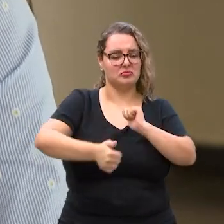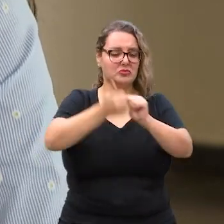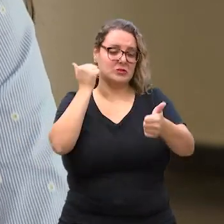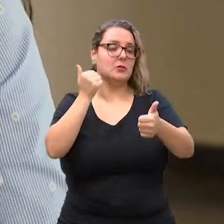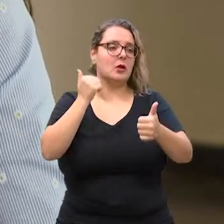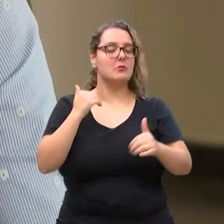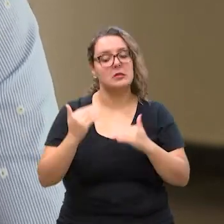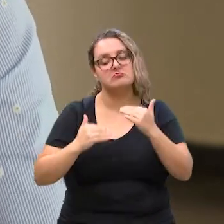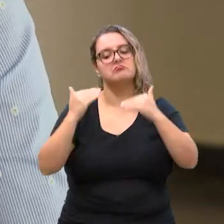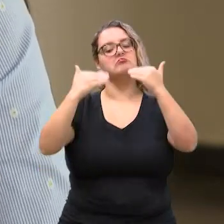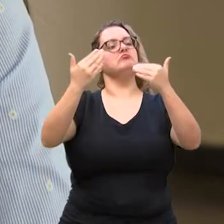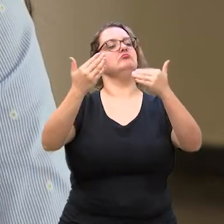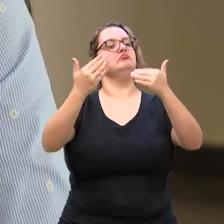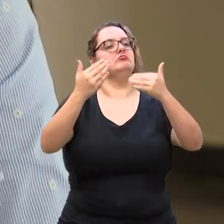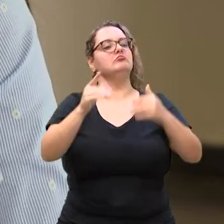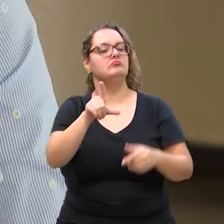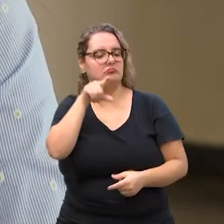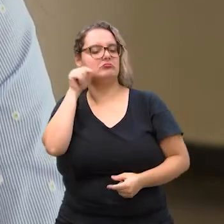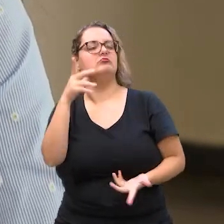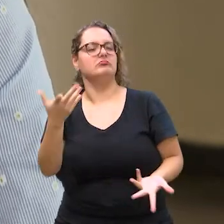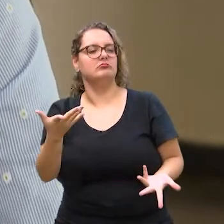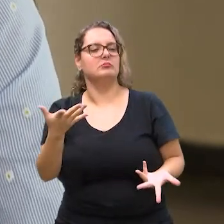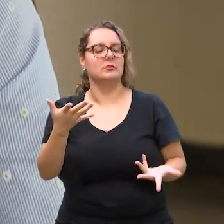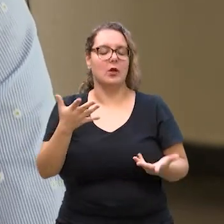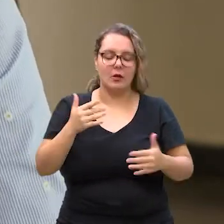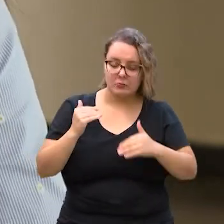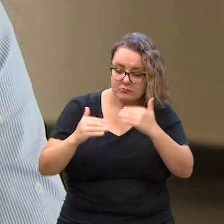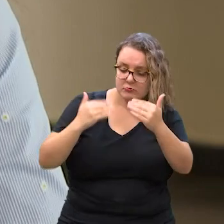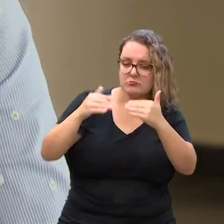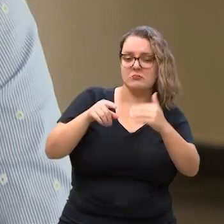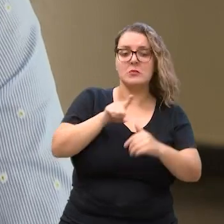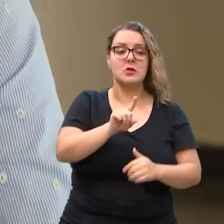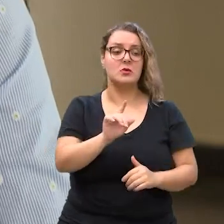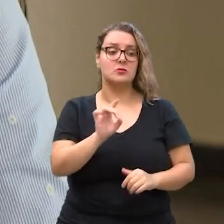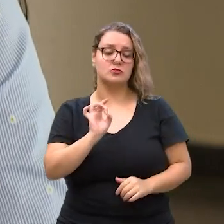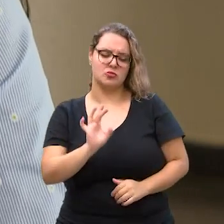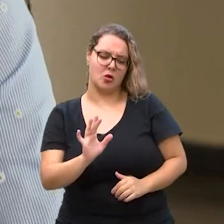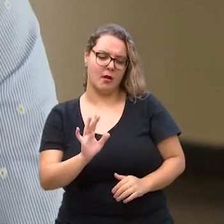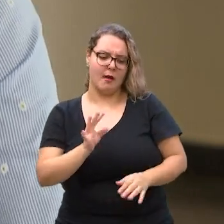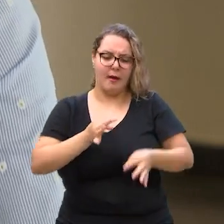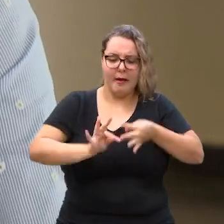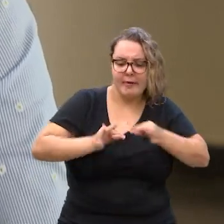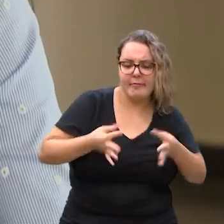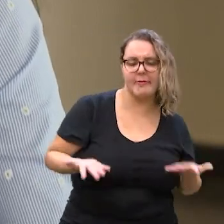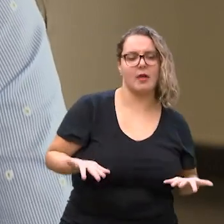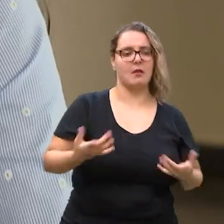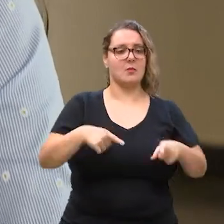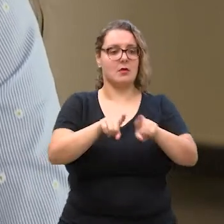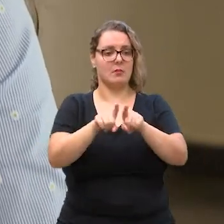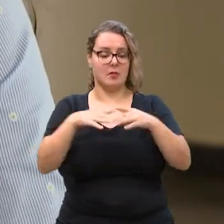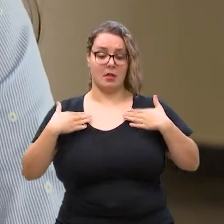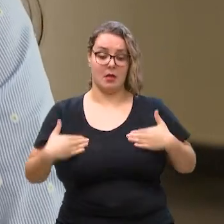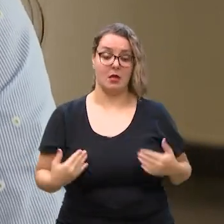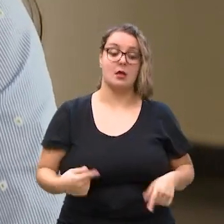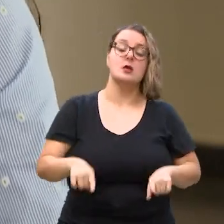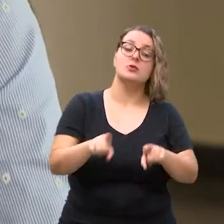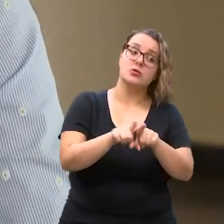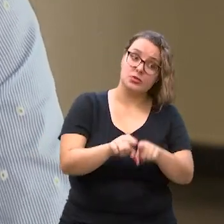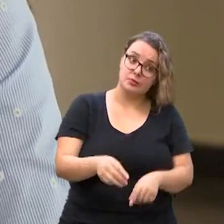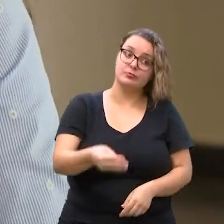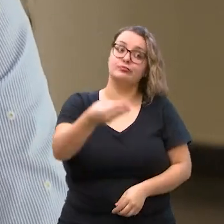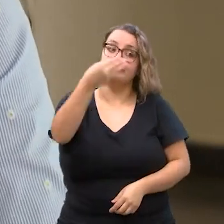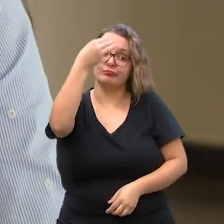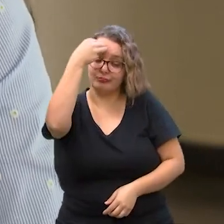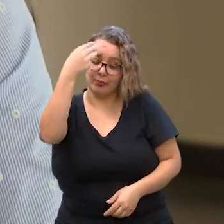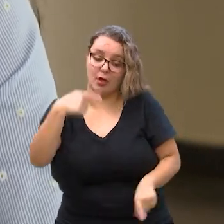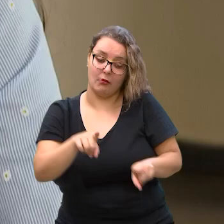eu fui crescendo e vi que tinha muito mais coisas envolvidas, não só a parte técnica ou a física, vi que tinha a parte mental também, vi que tinha